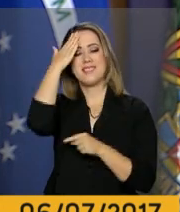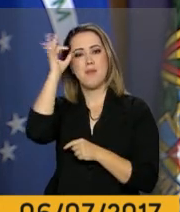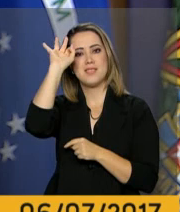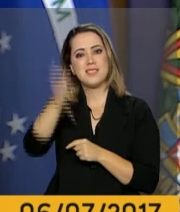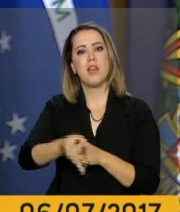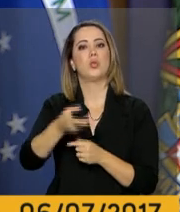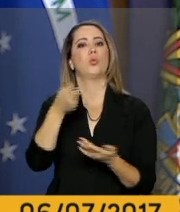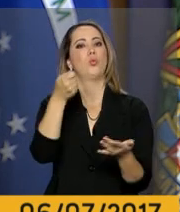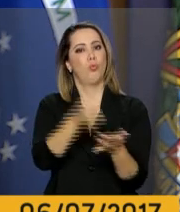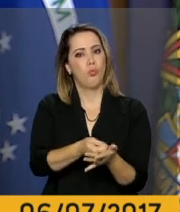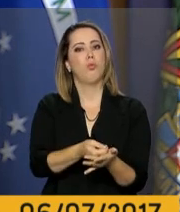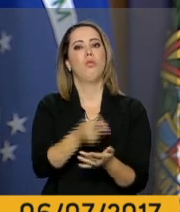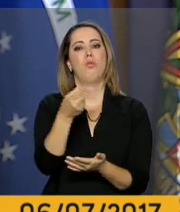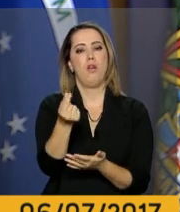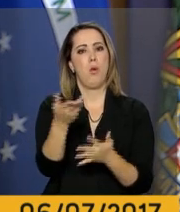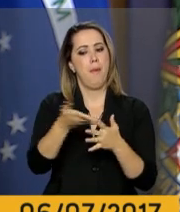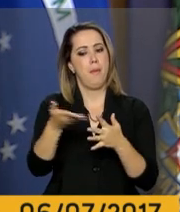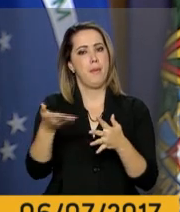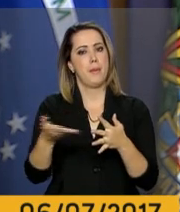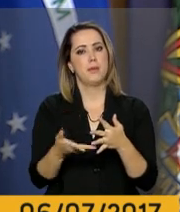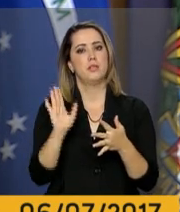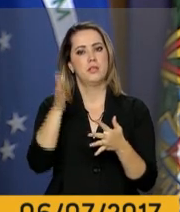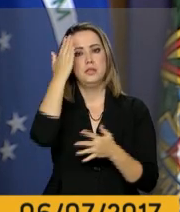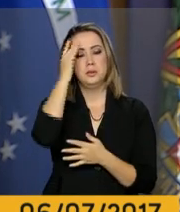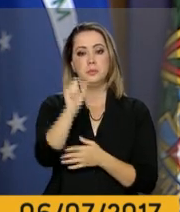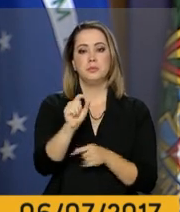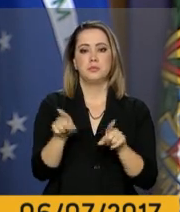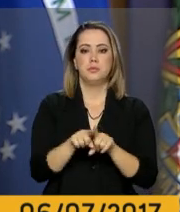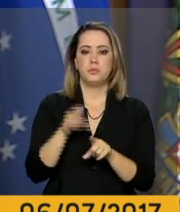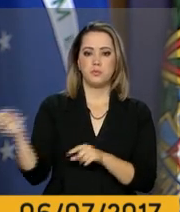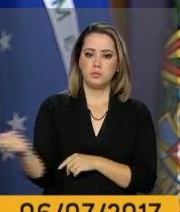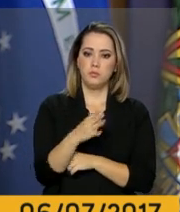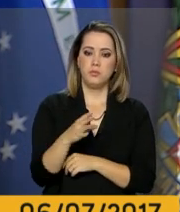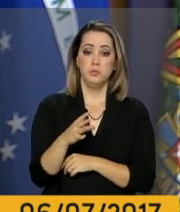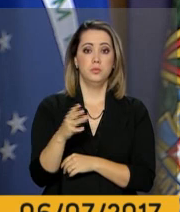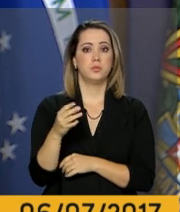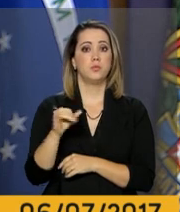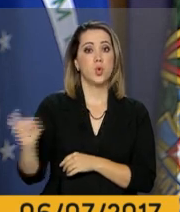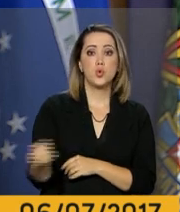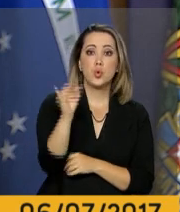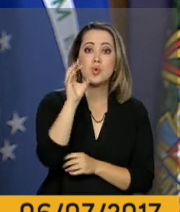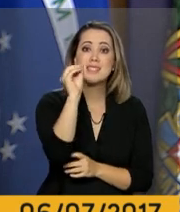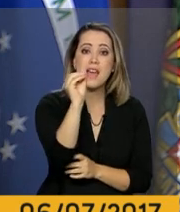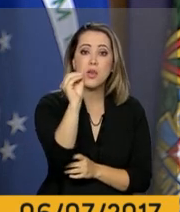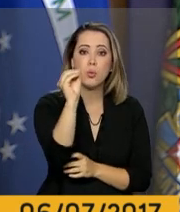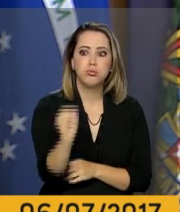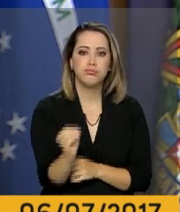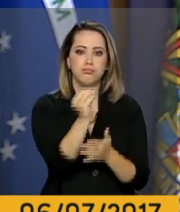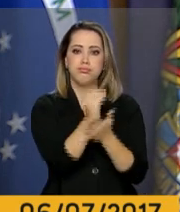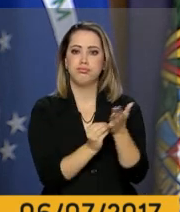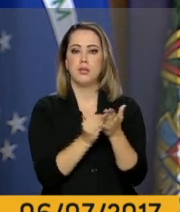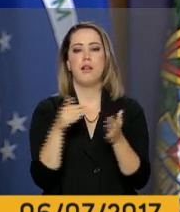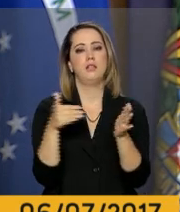pagar e além do mais evidentemente a grande novidade do juro zero para aqueles que ganham até três